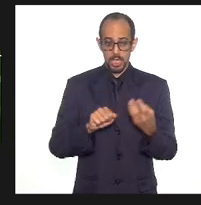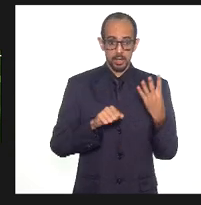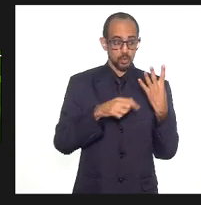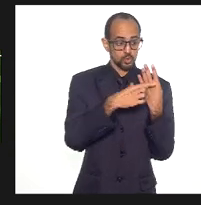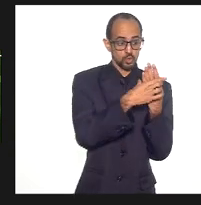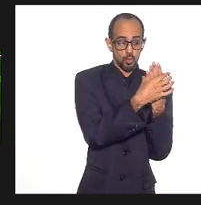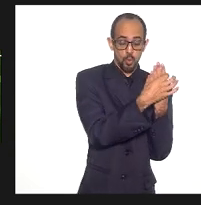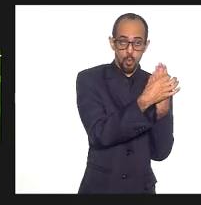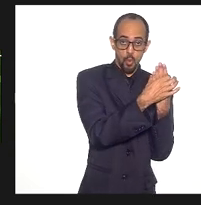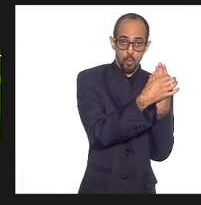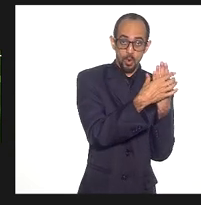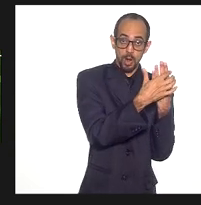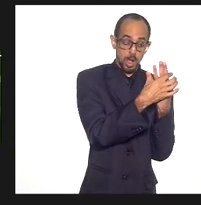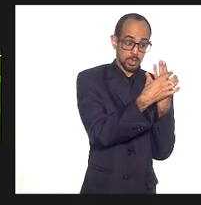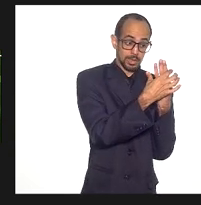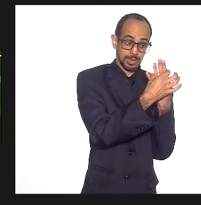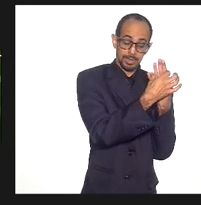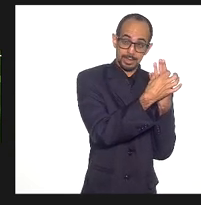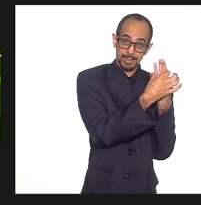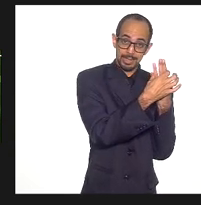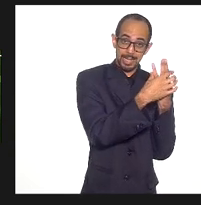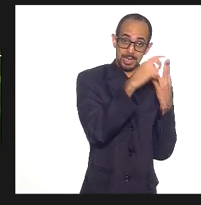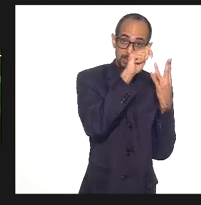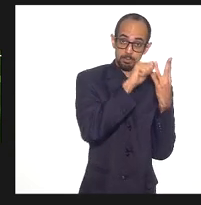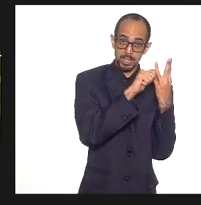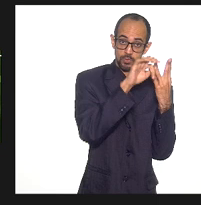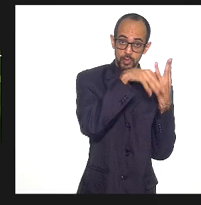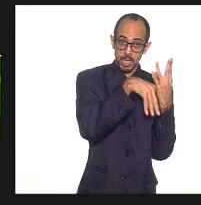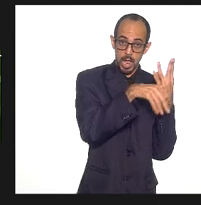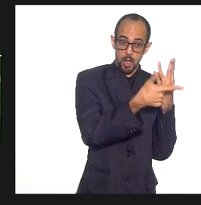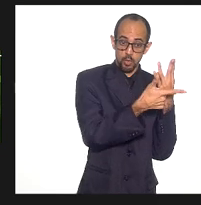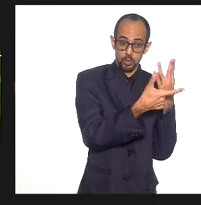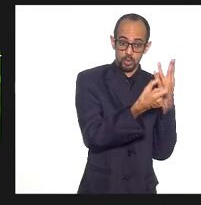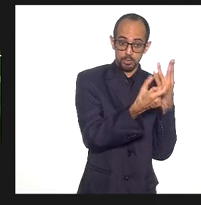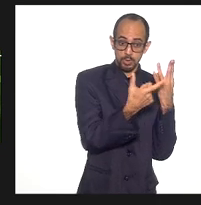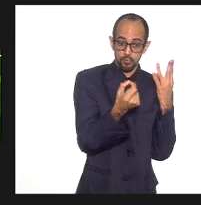2020 contra a participação especial recolhida no quarto tri de 2019.